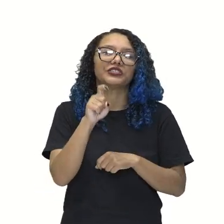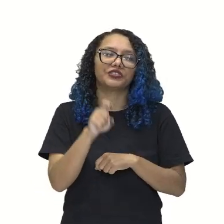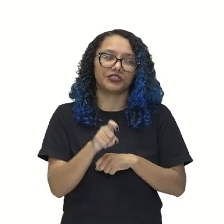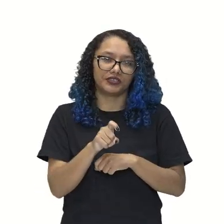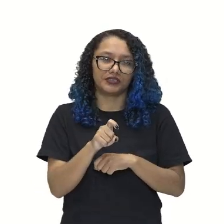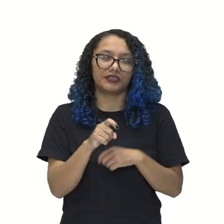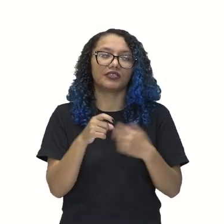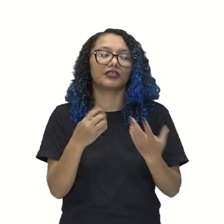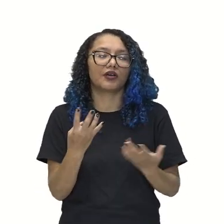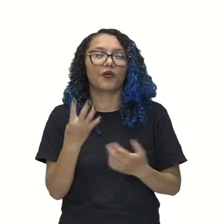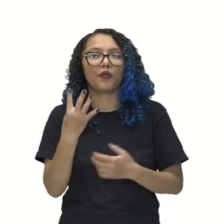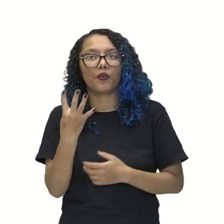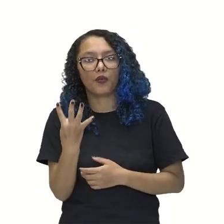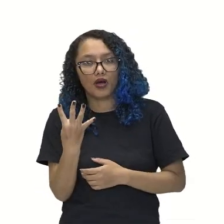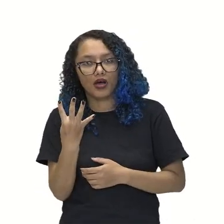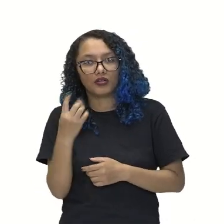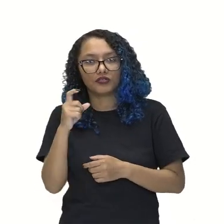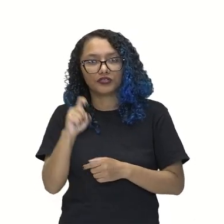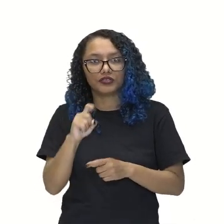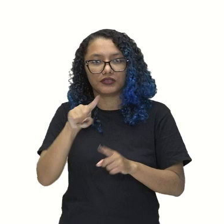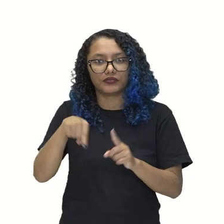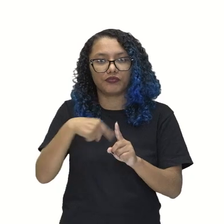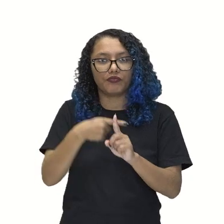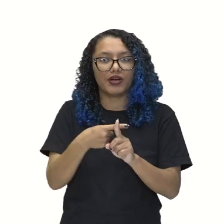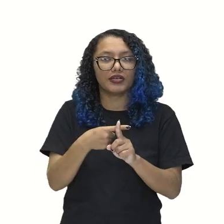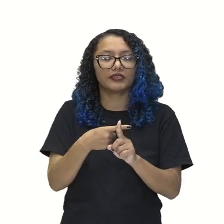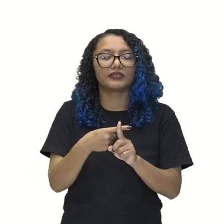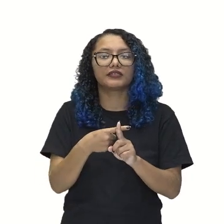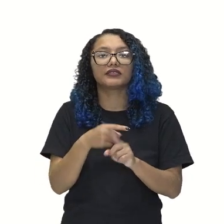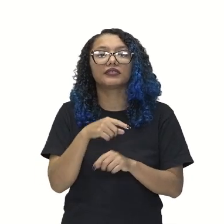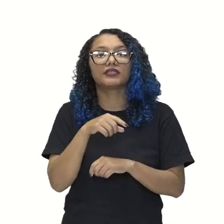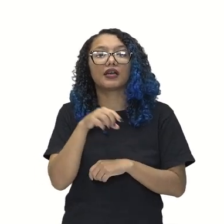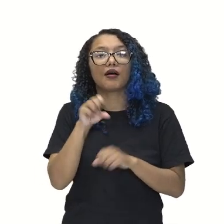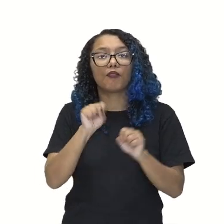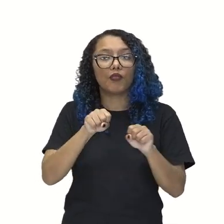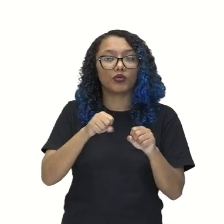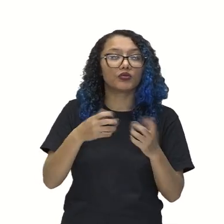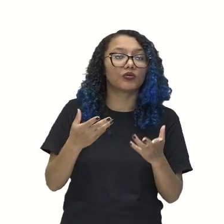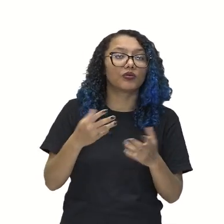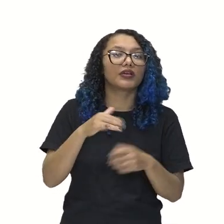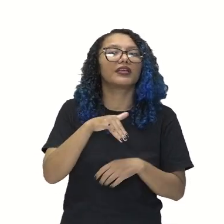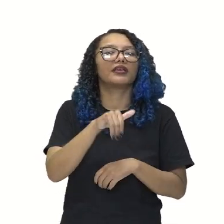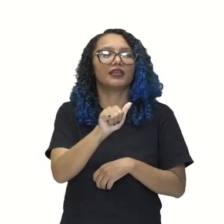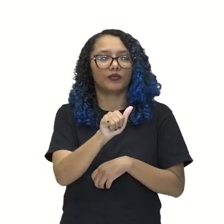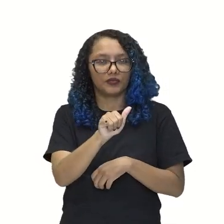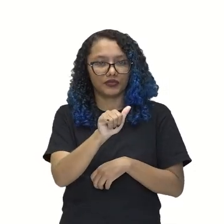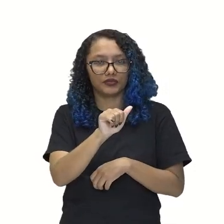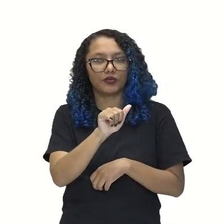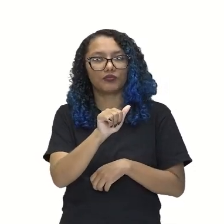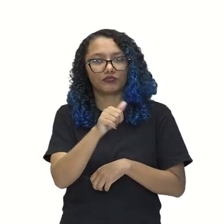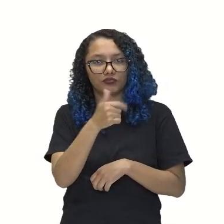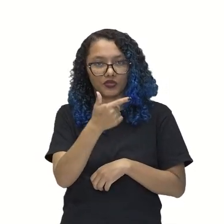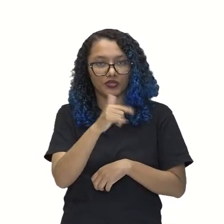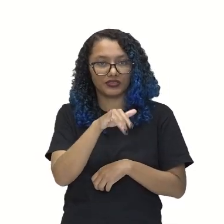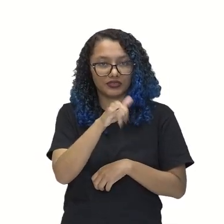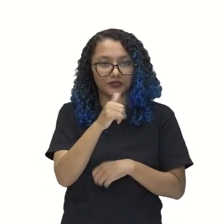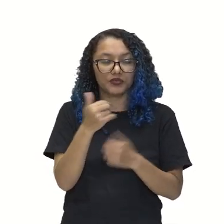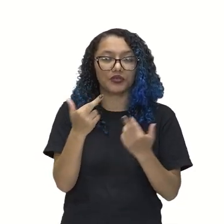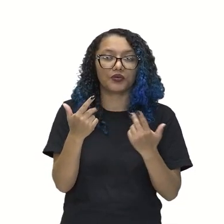4x mais. O que nós chamamos de moto Y? 2y. Isso aqui é igual